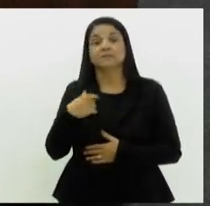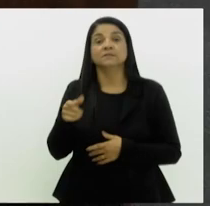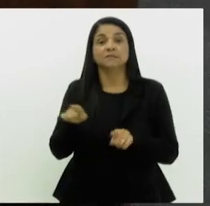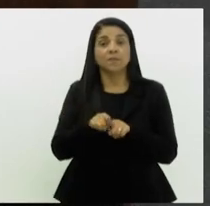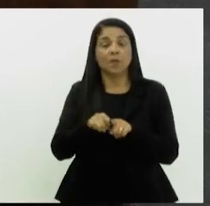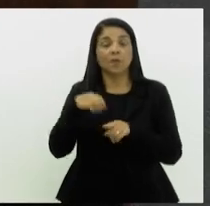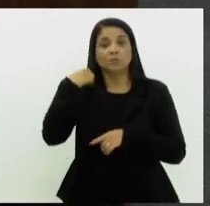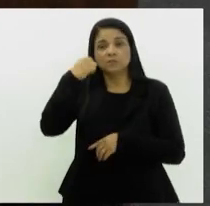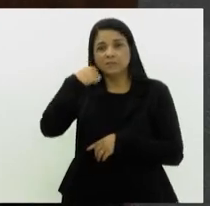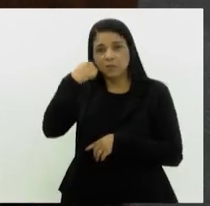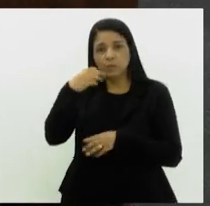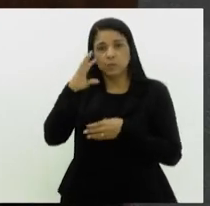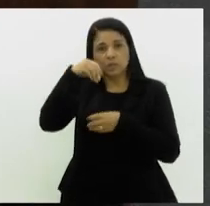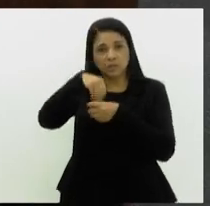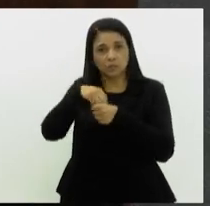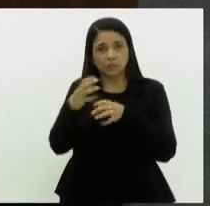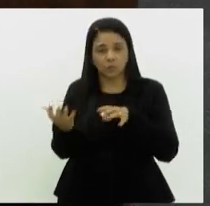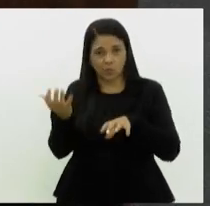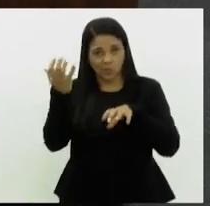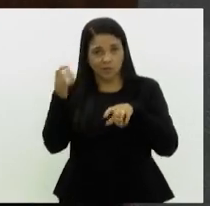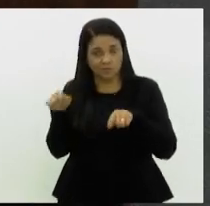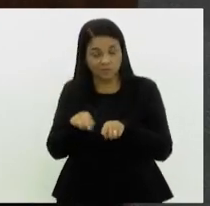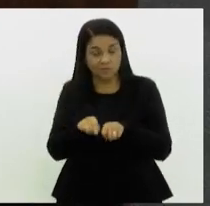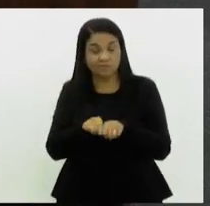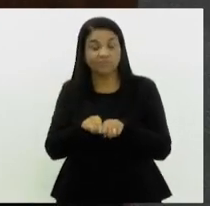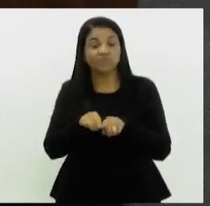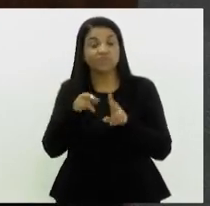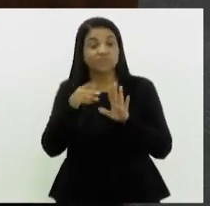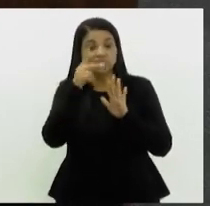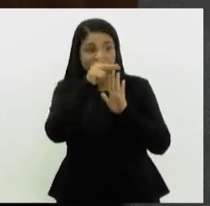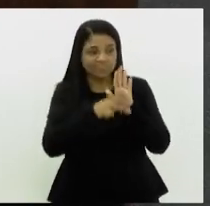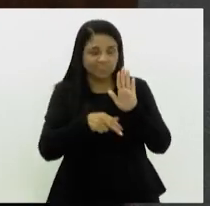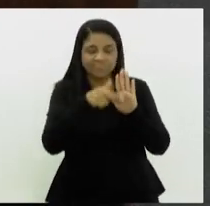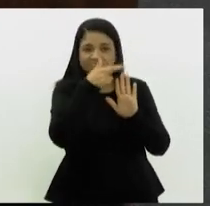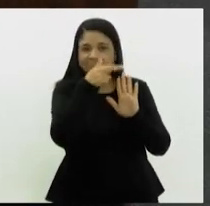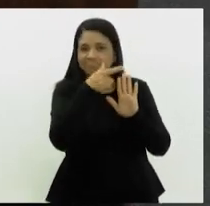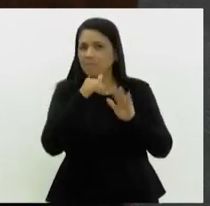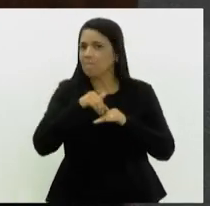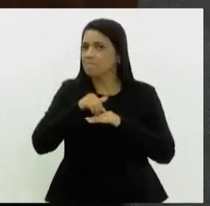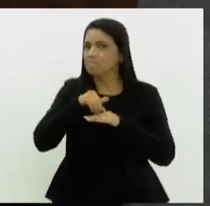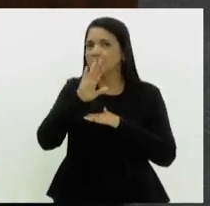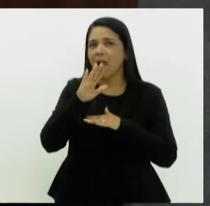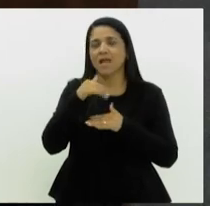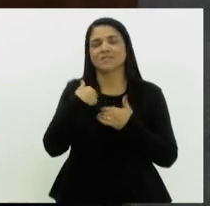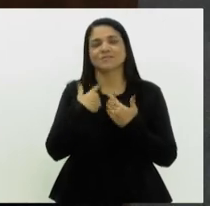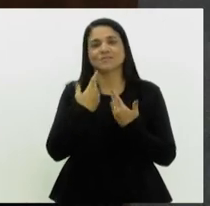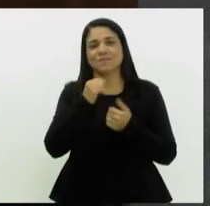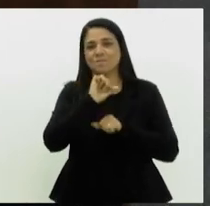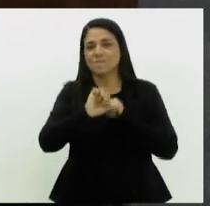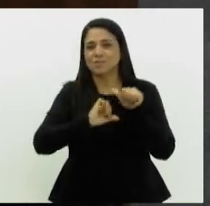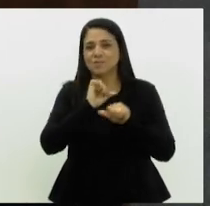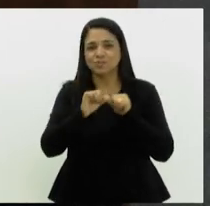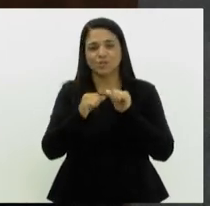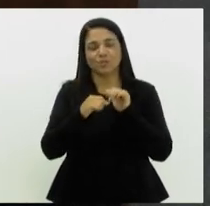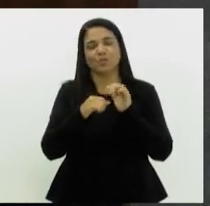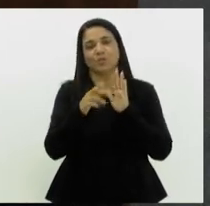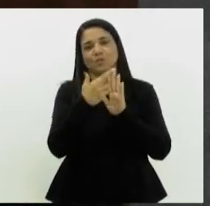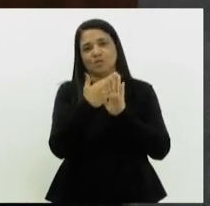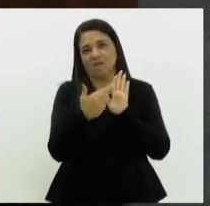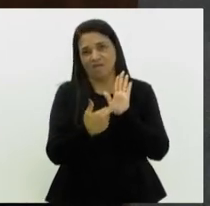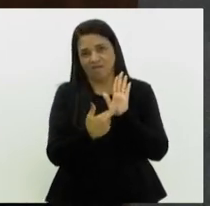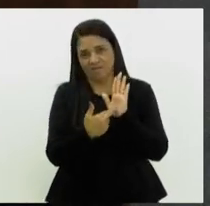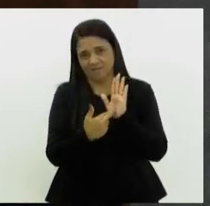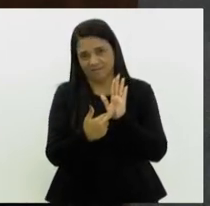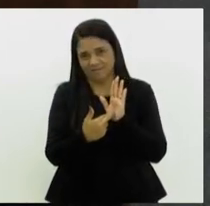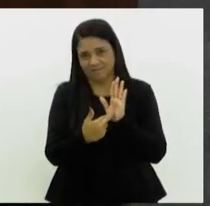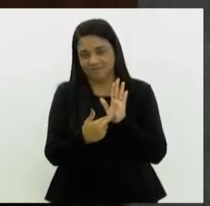Enfim, entendo também que esse projeto de resolução é muito mais do que a gente mexer na resolução, no regimento dessa casa. É o momento